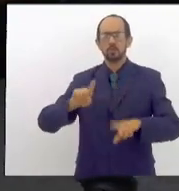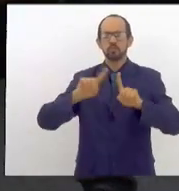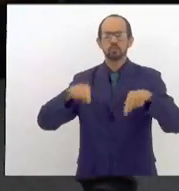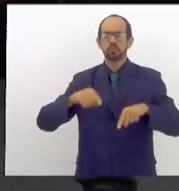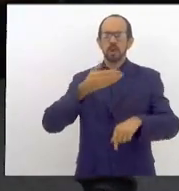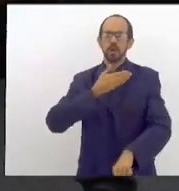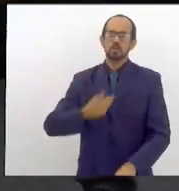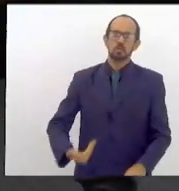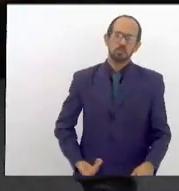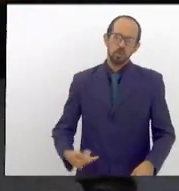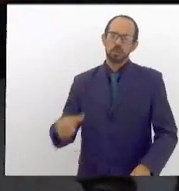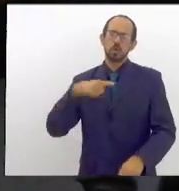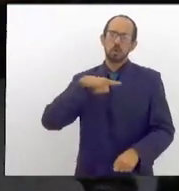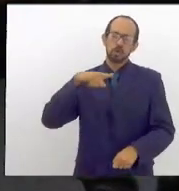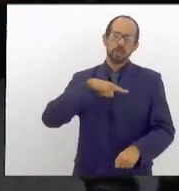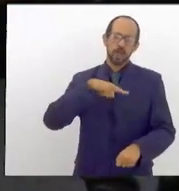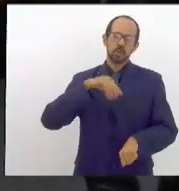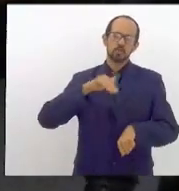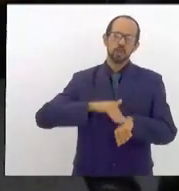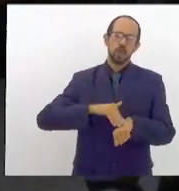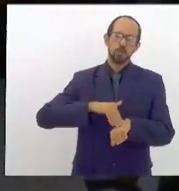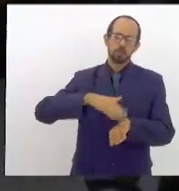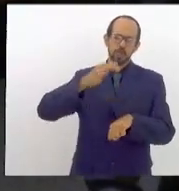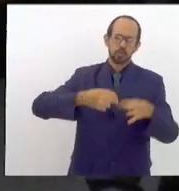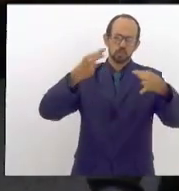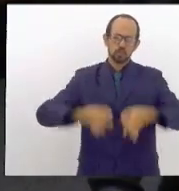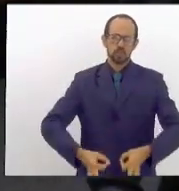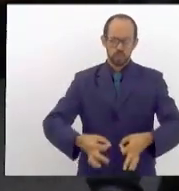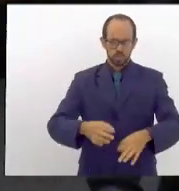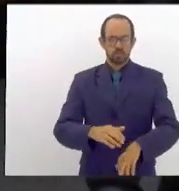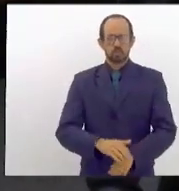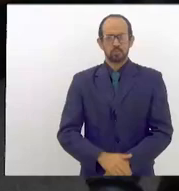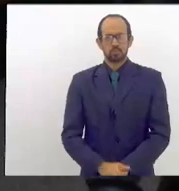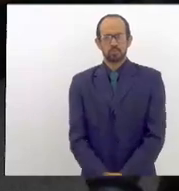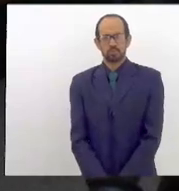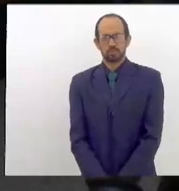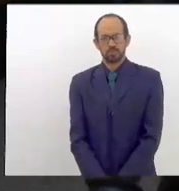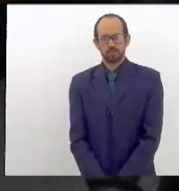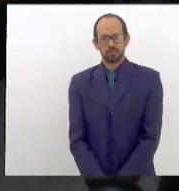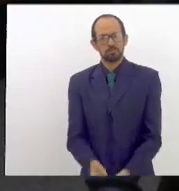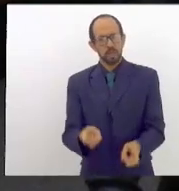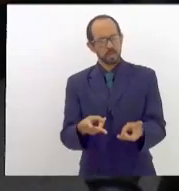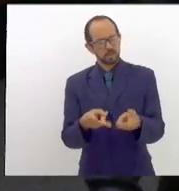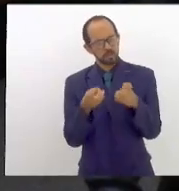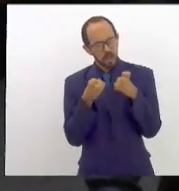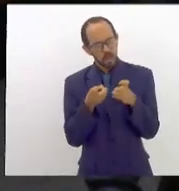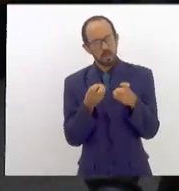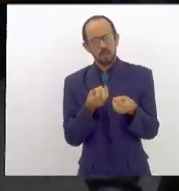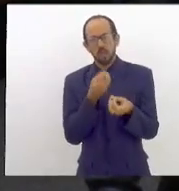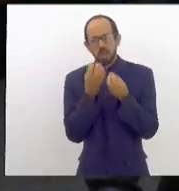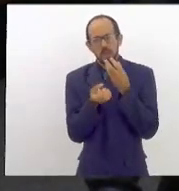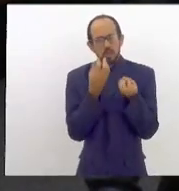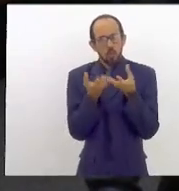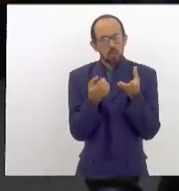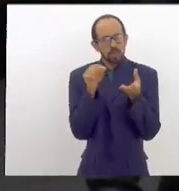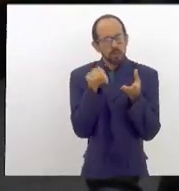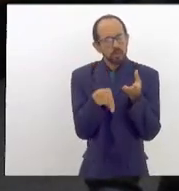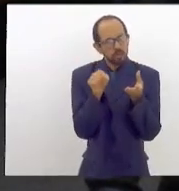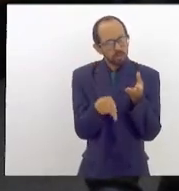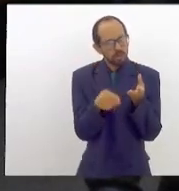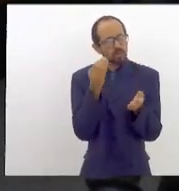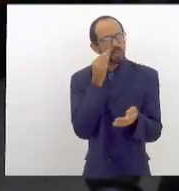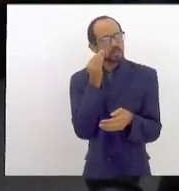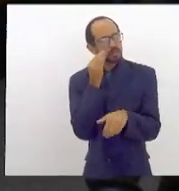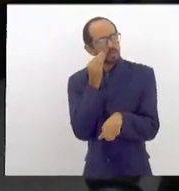tenha o seu aumento legítimo percebam a narrativa que está sendo criada aqui tentando ganhar